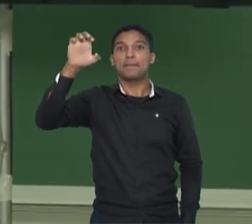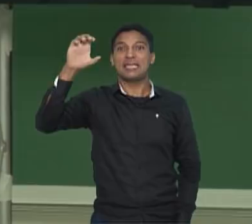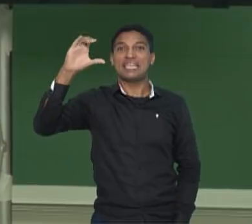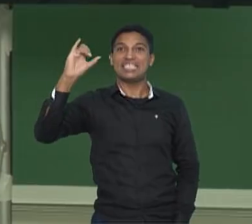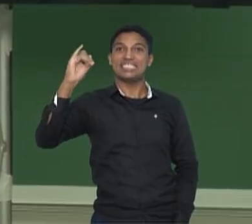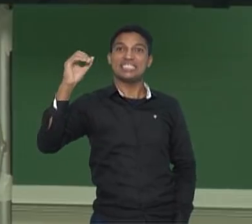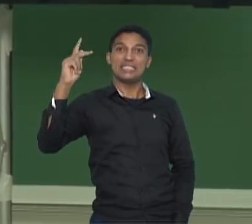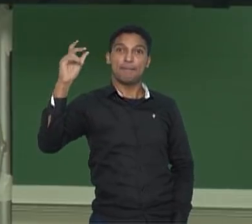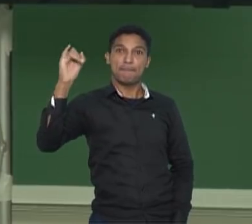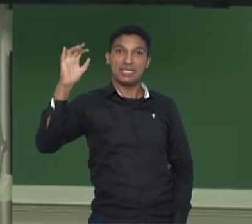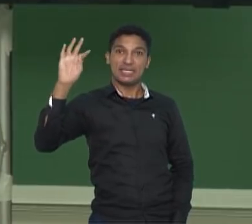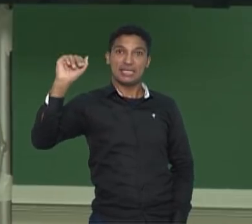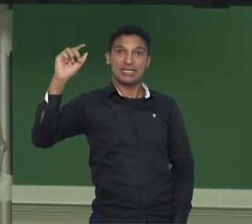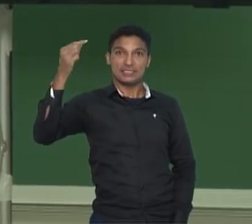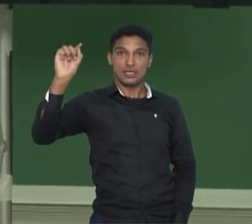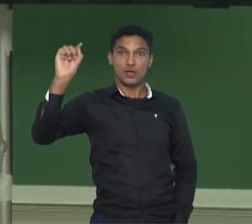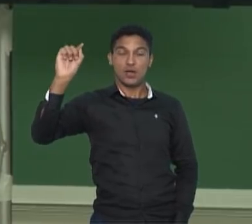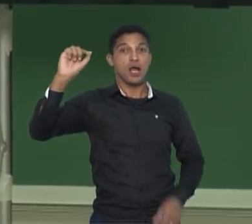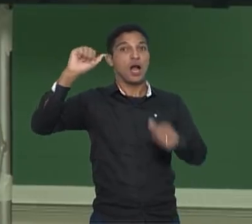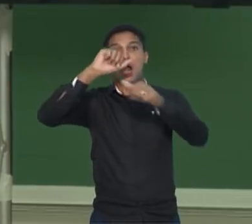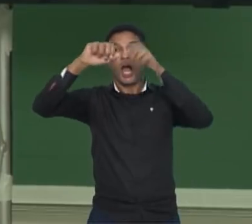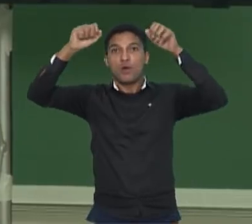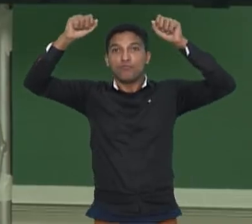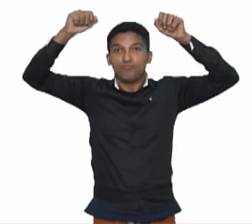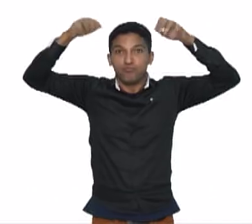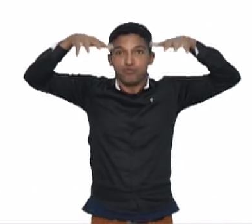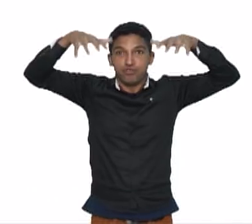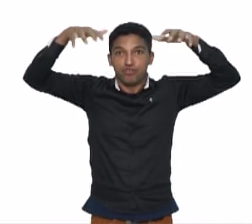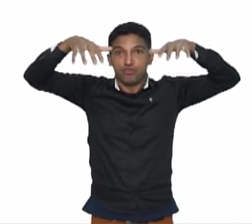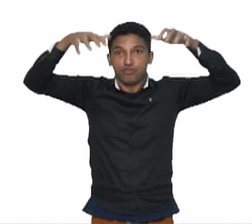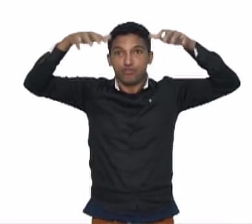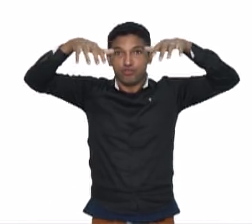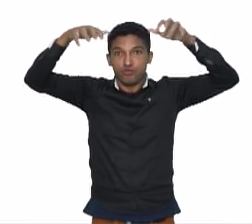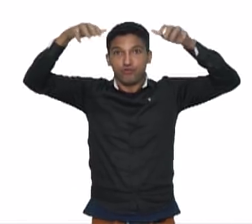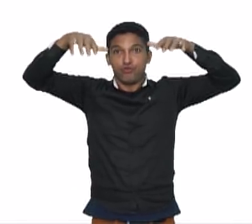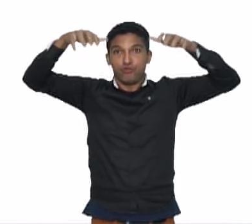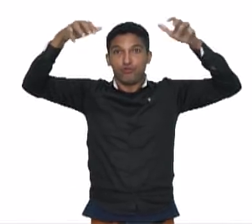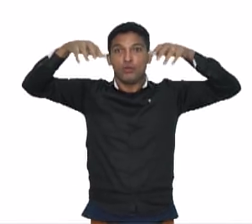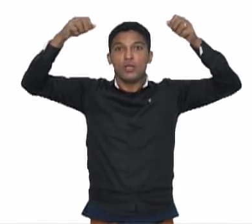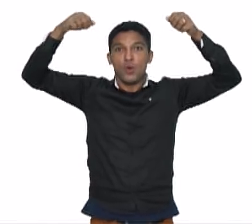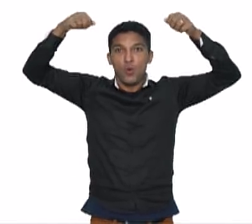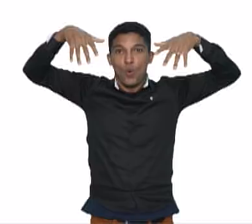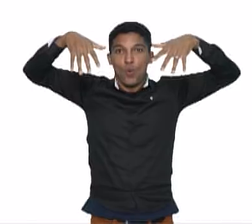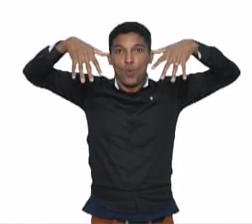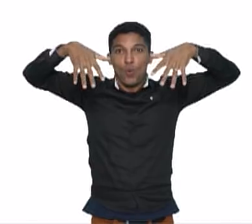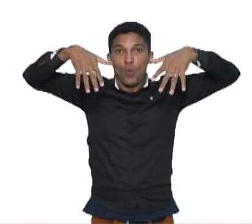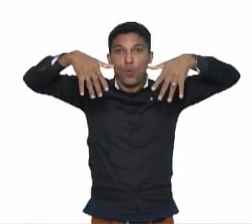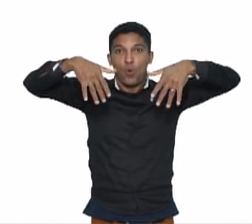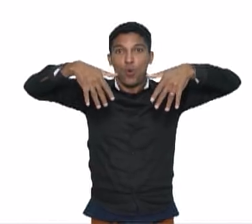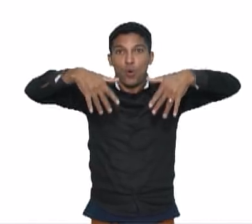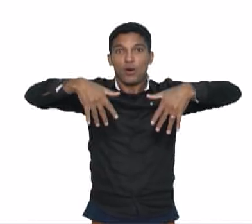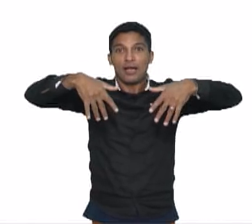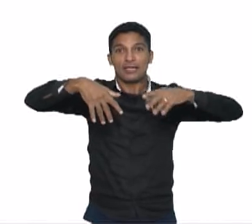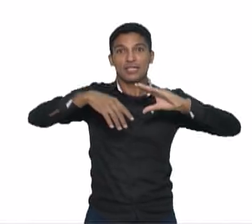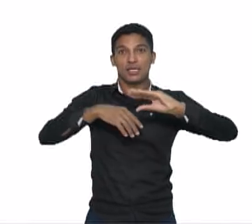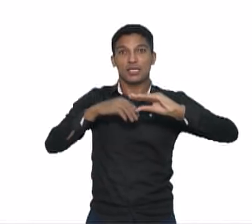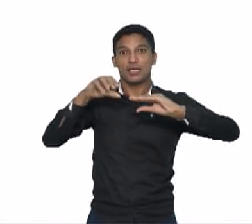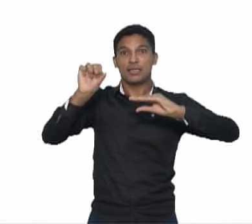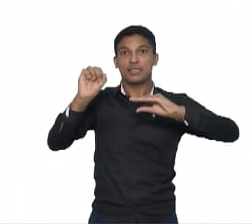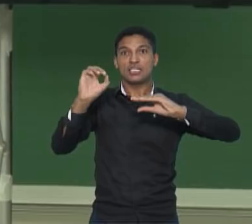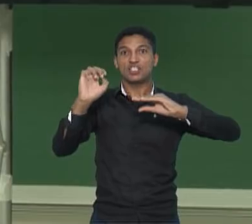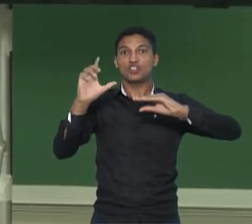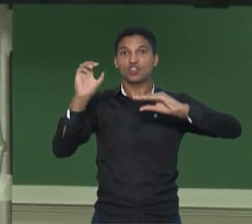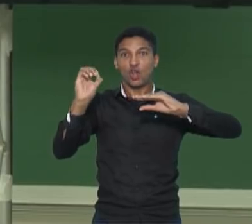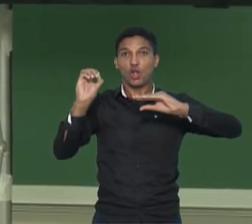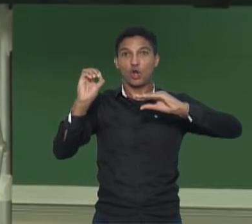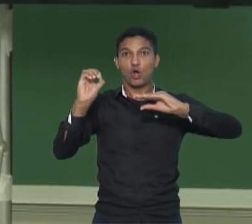é infiltrada, né? Faz o processo da infiltração no solo. Então, temos um ciclo, por isso esse ciclo, porque ele não